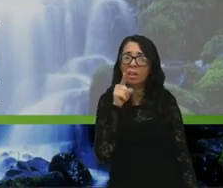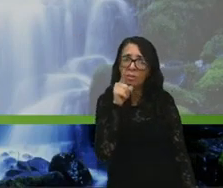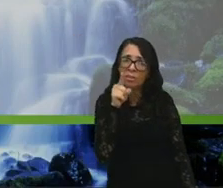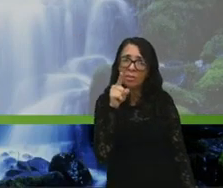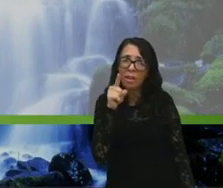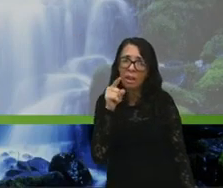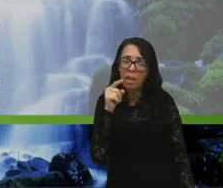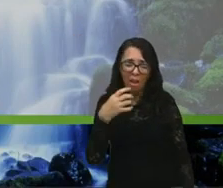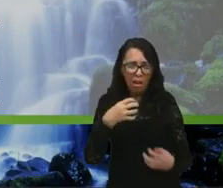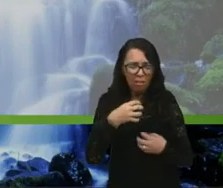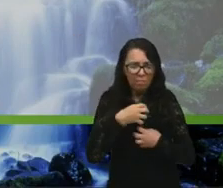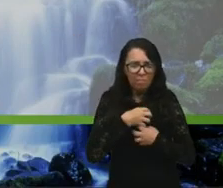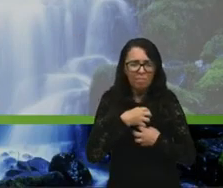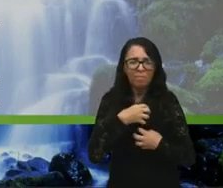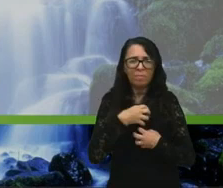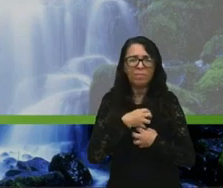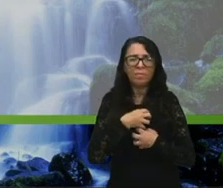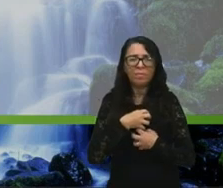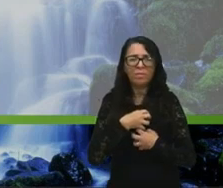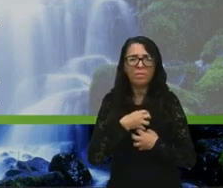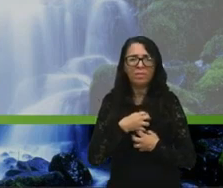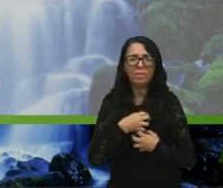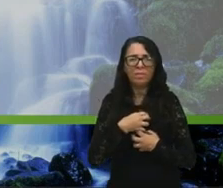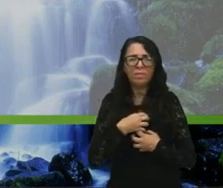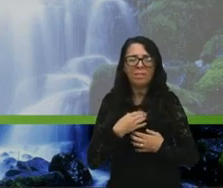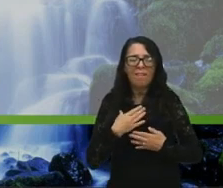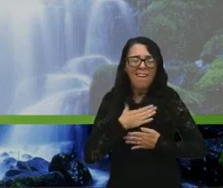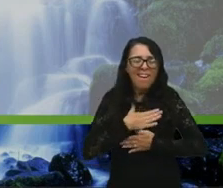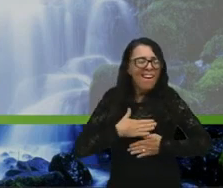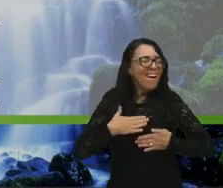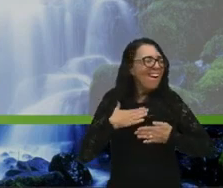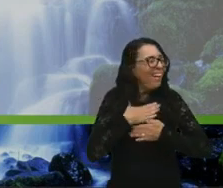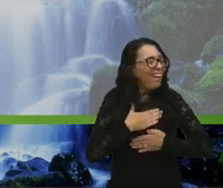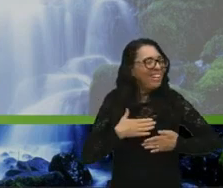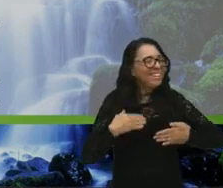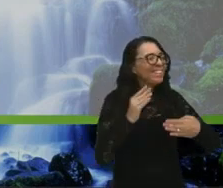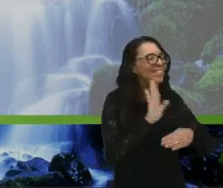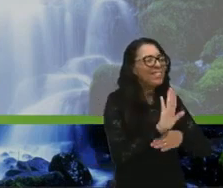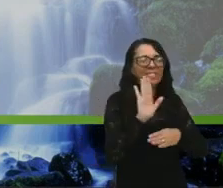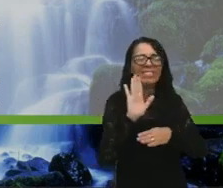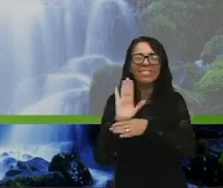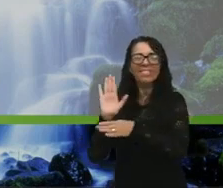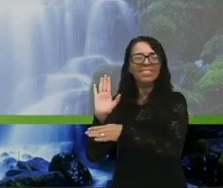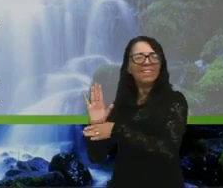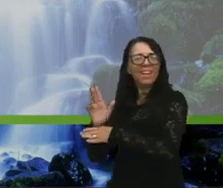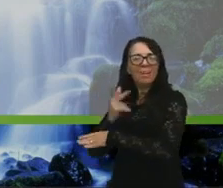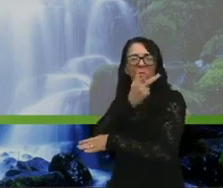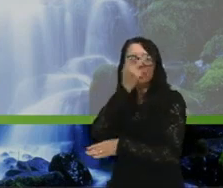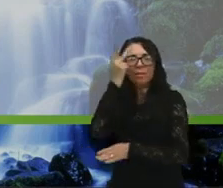e Safira, ilustra muito bem o que há no coração de muitas pessoas.